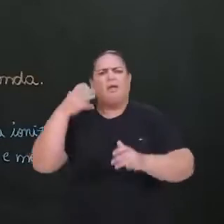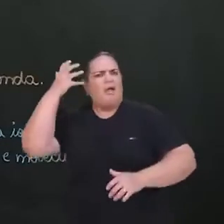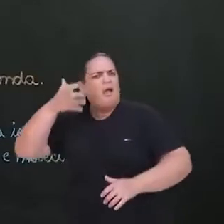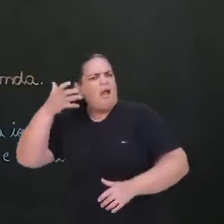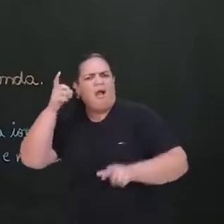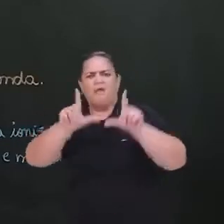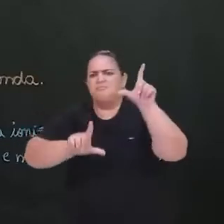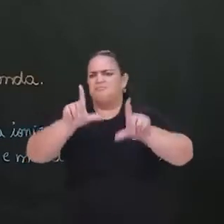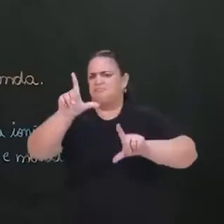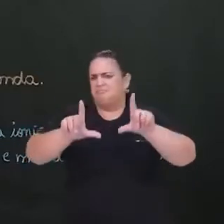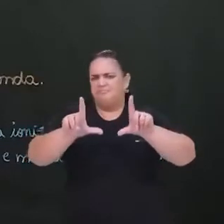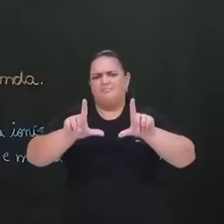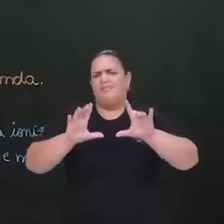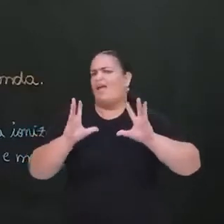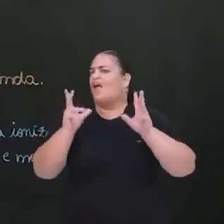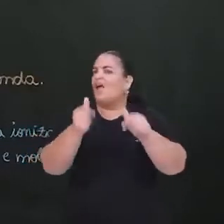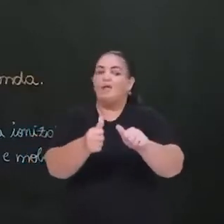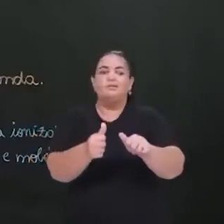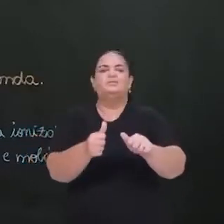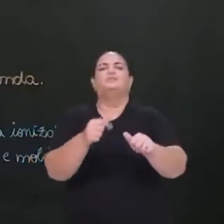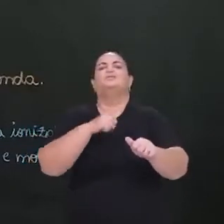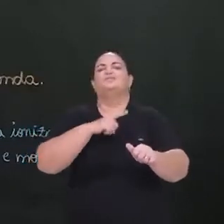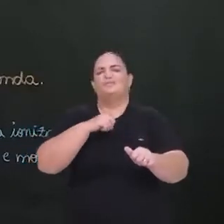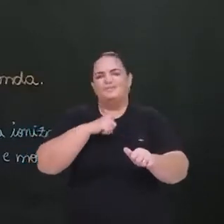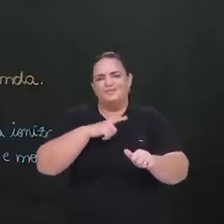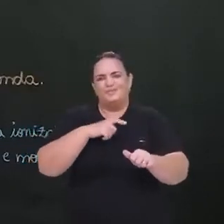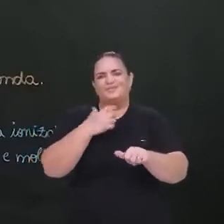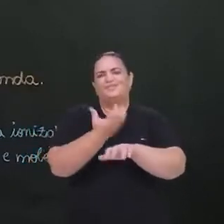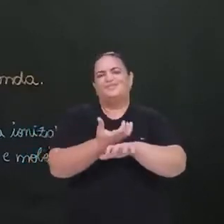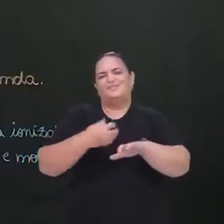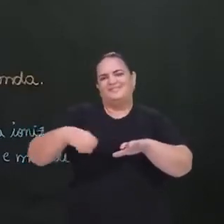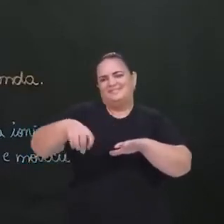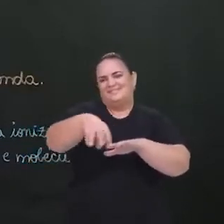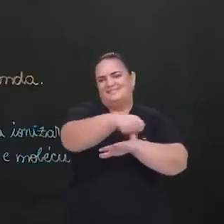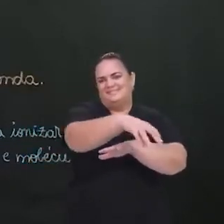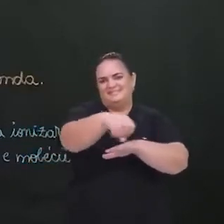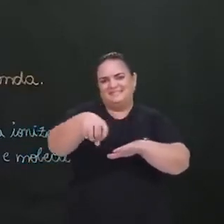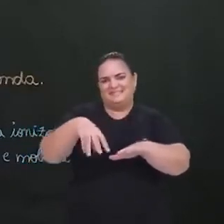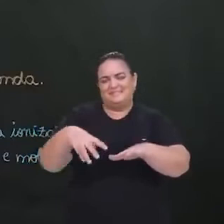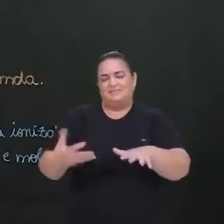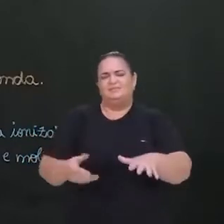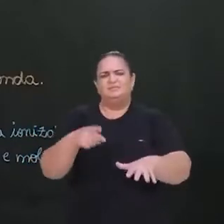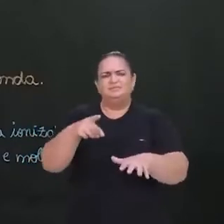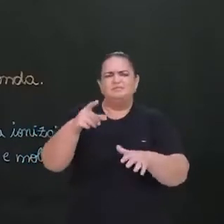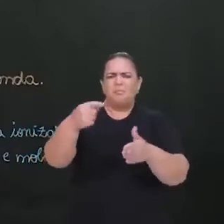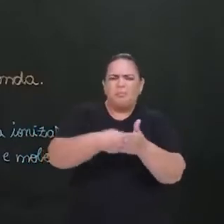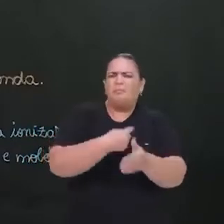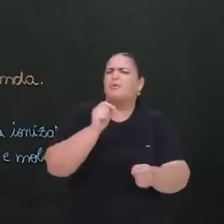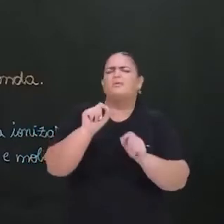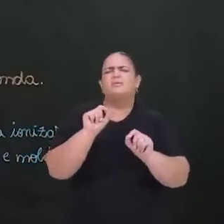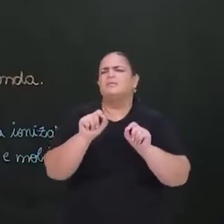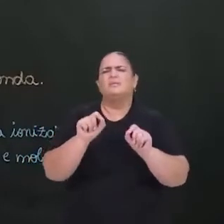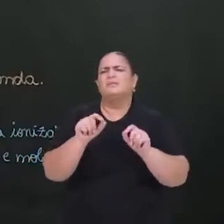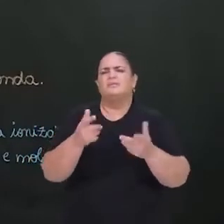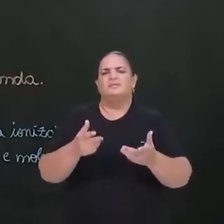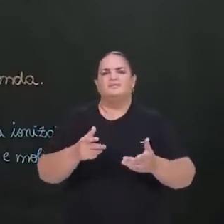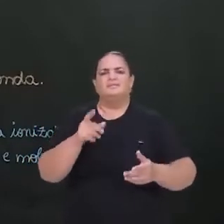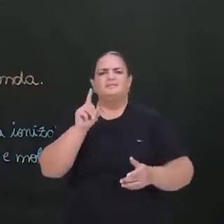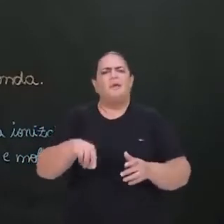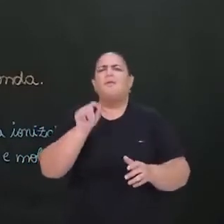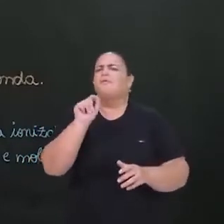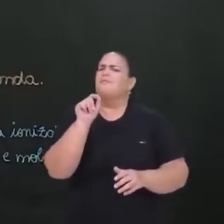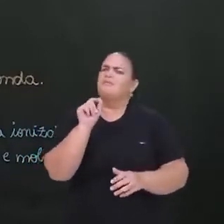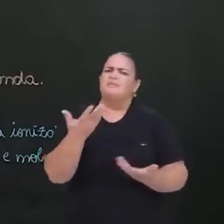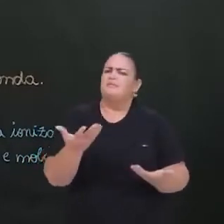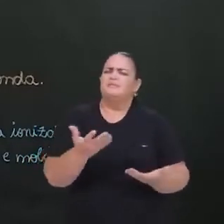internet, rádio, TV, tudo isso está usando a radiação eletromagnética. Mas aí você já pergunta, o que é? O